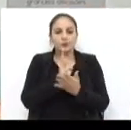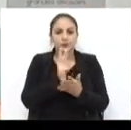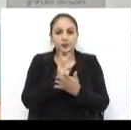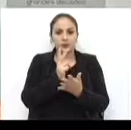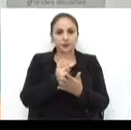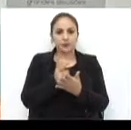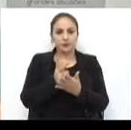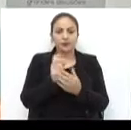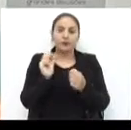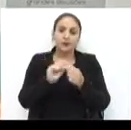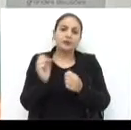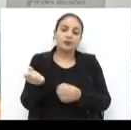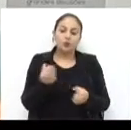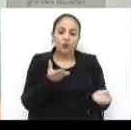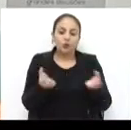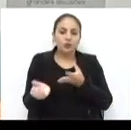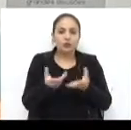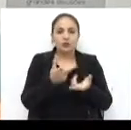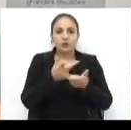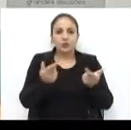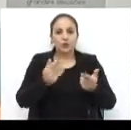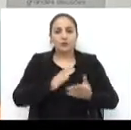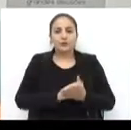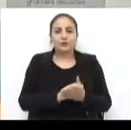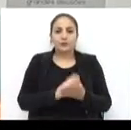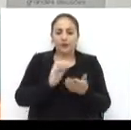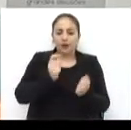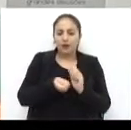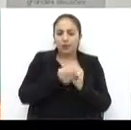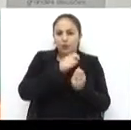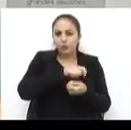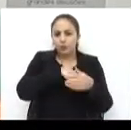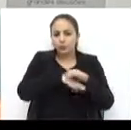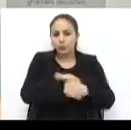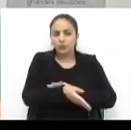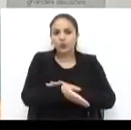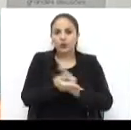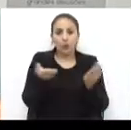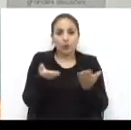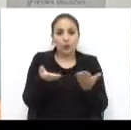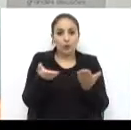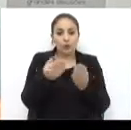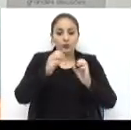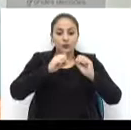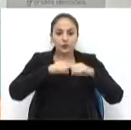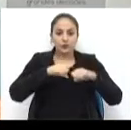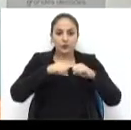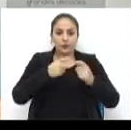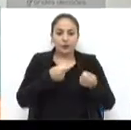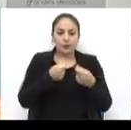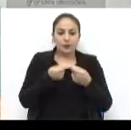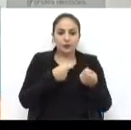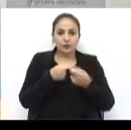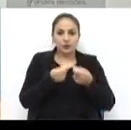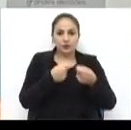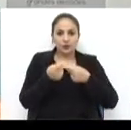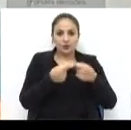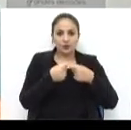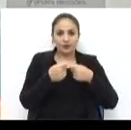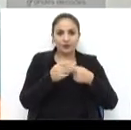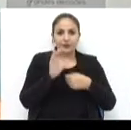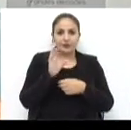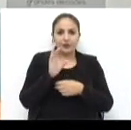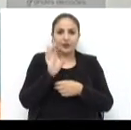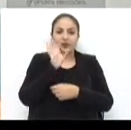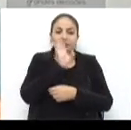procurando fazer inovações, né? Adaptando. Hoje em dia, tanto é que o sistema que controla o sistema de